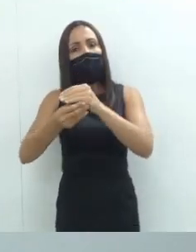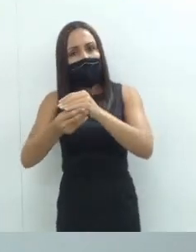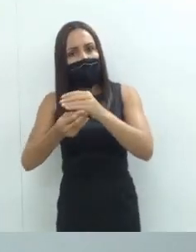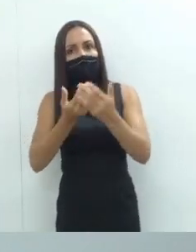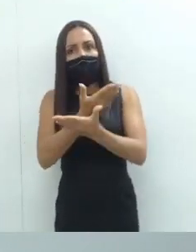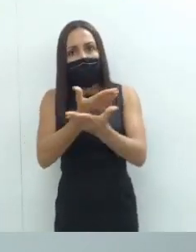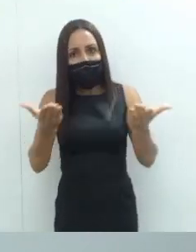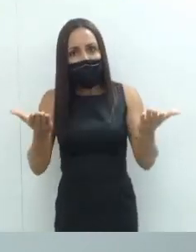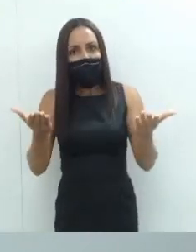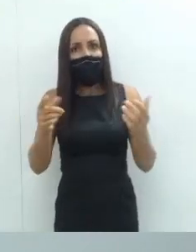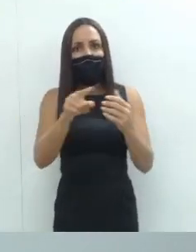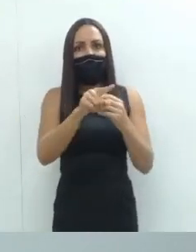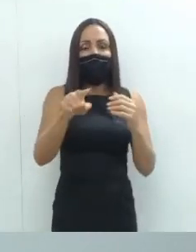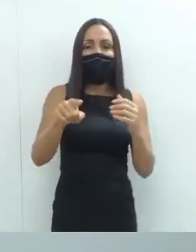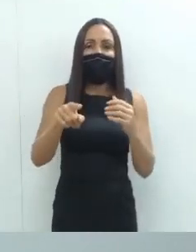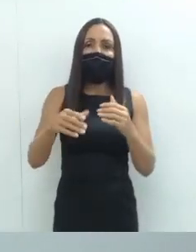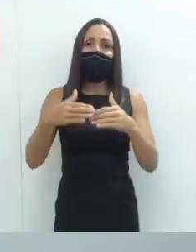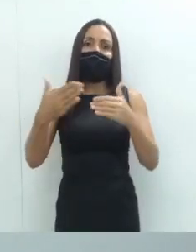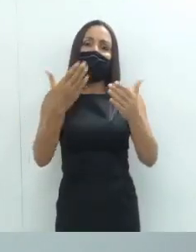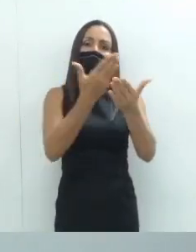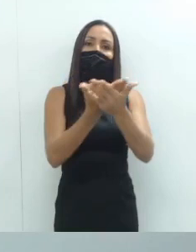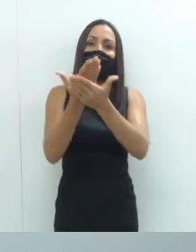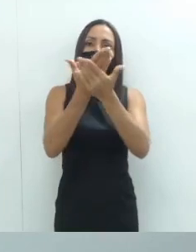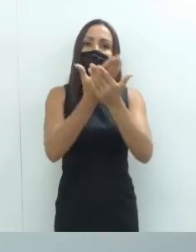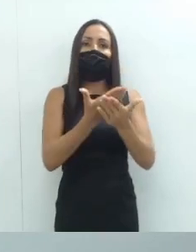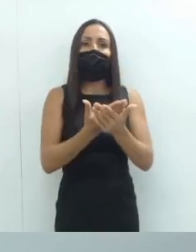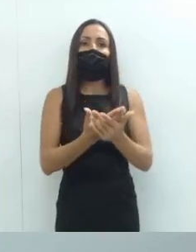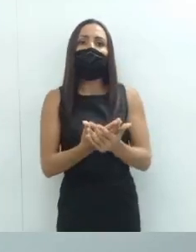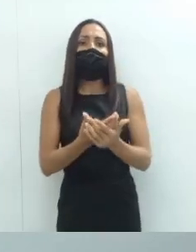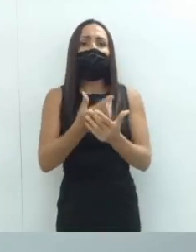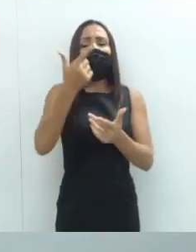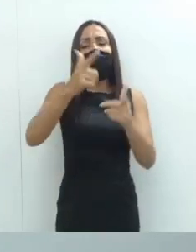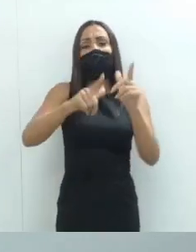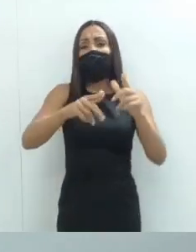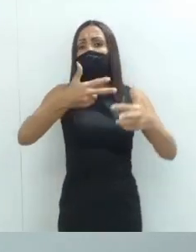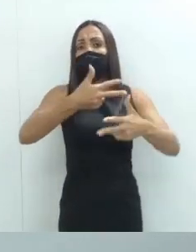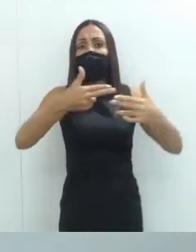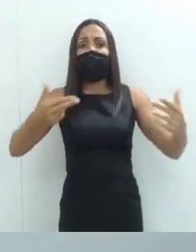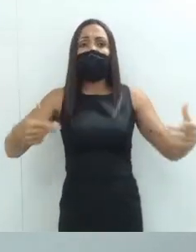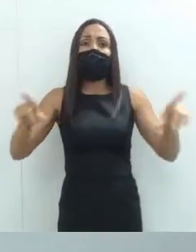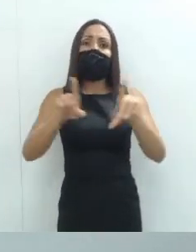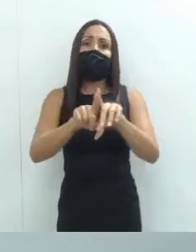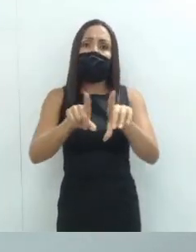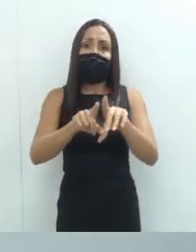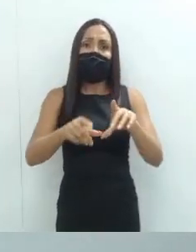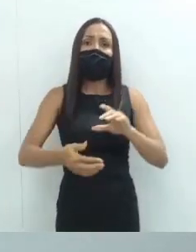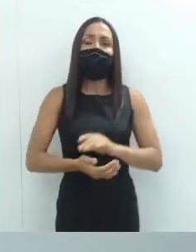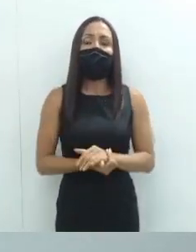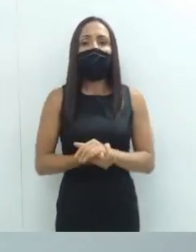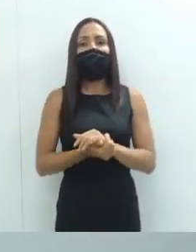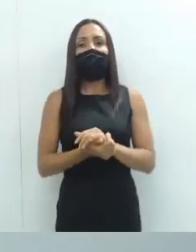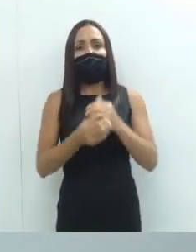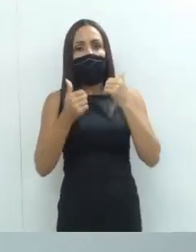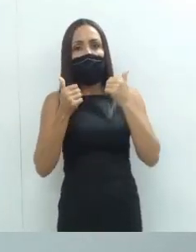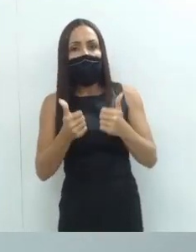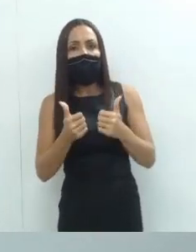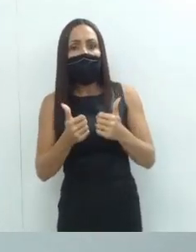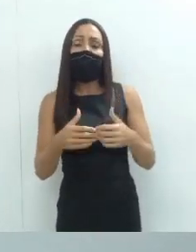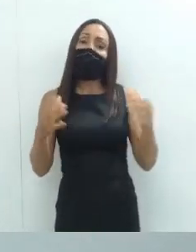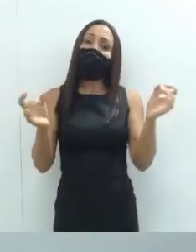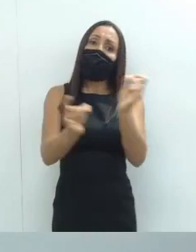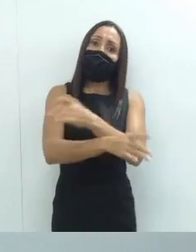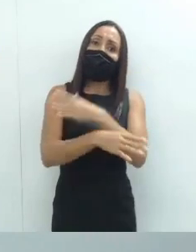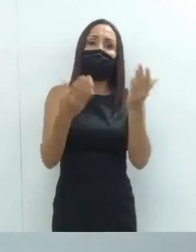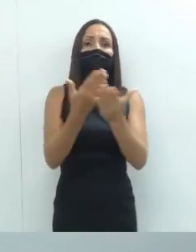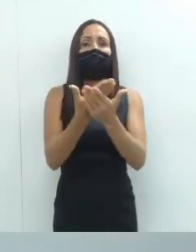resumos, durante os estudos e outras coisas também, outras finalidades, não é verdade? E